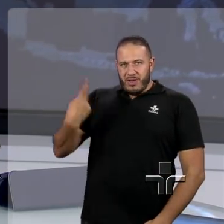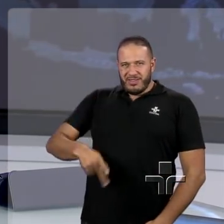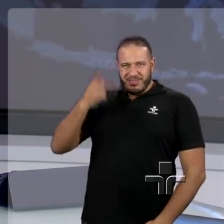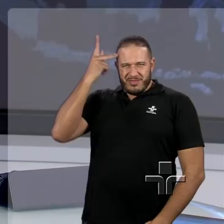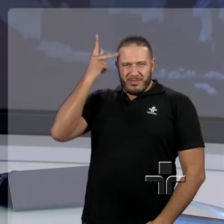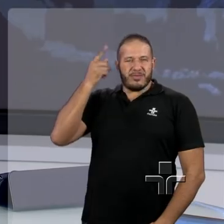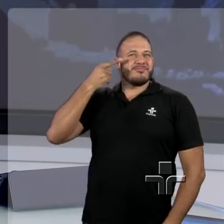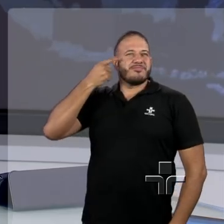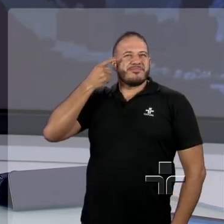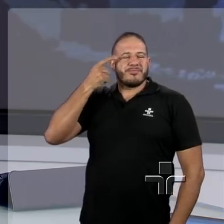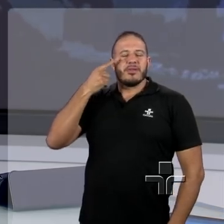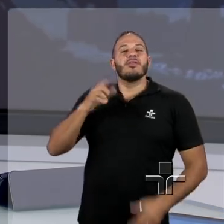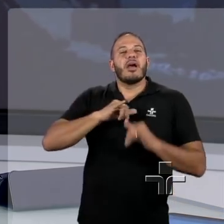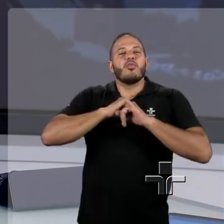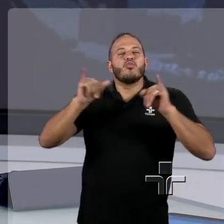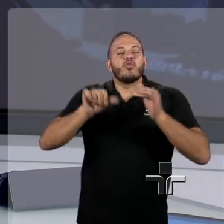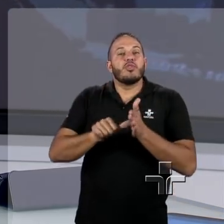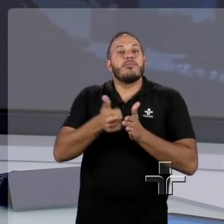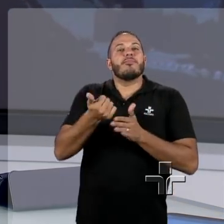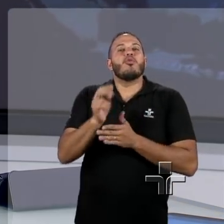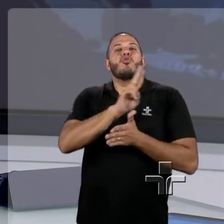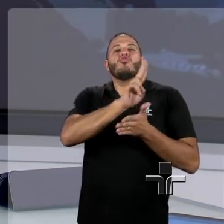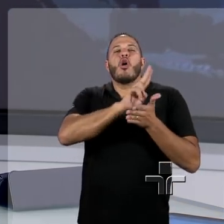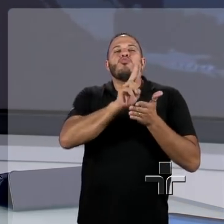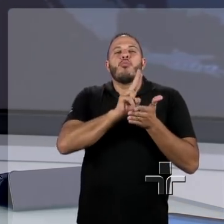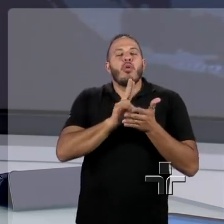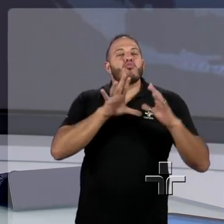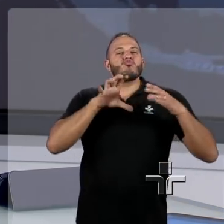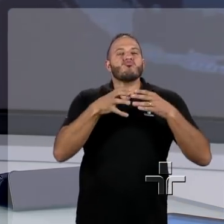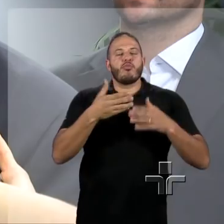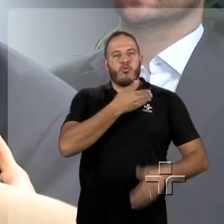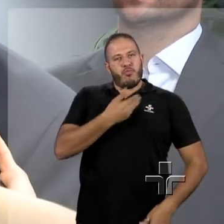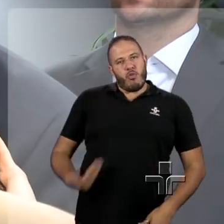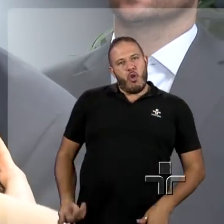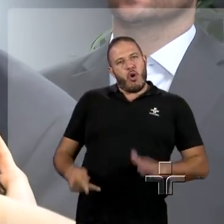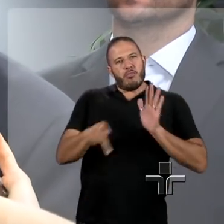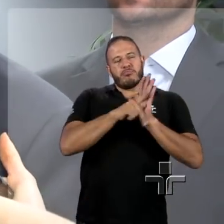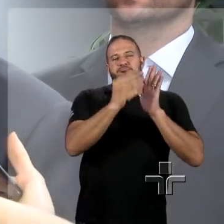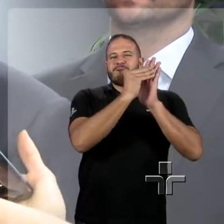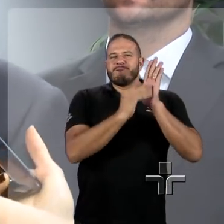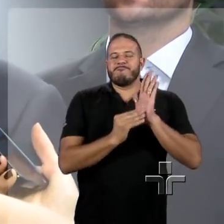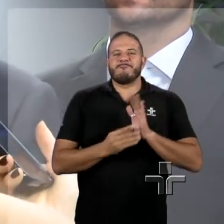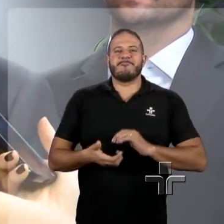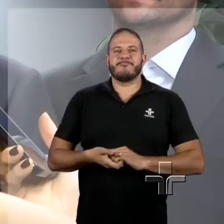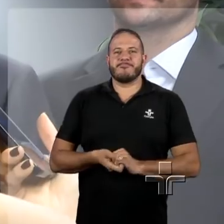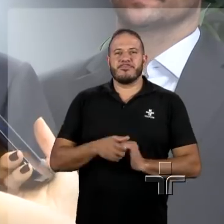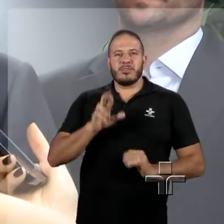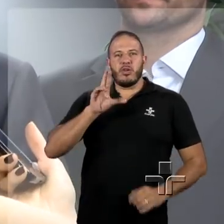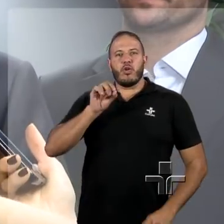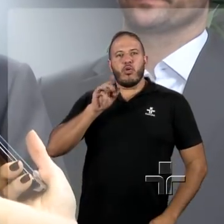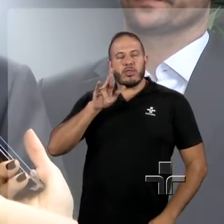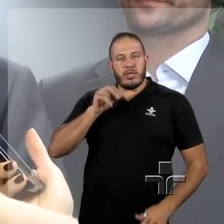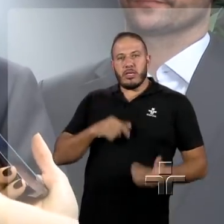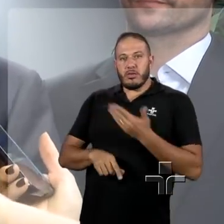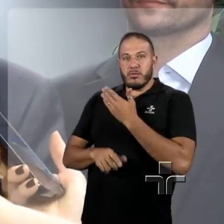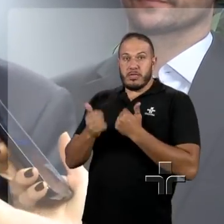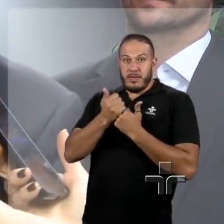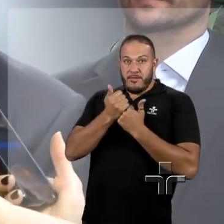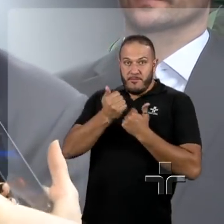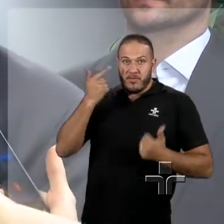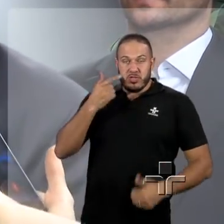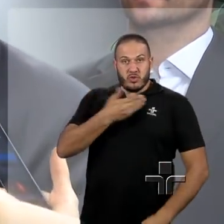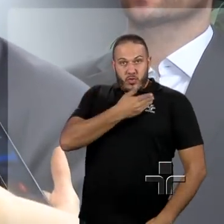Dória, anunciou hoje os primeiros nomes de sua equipe de governo. Rodrigo Garcia, vice-governador